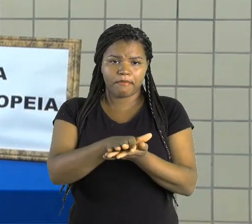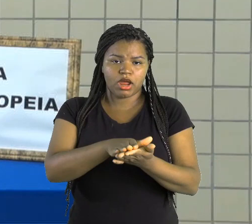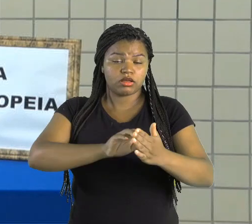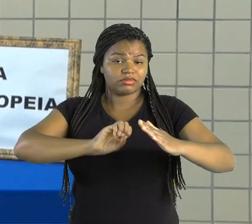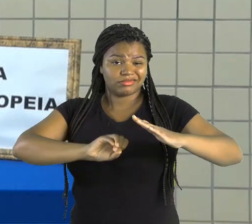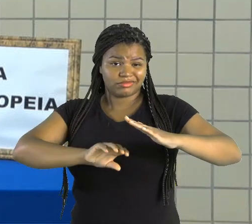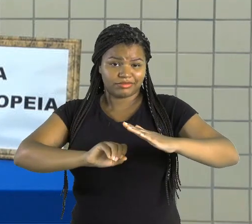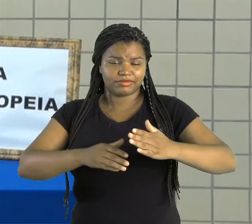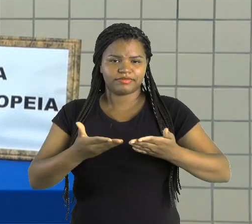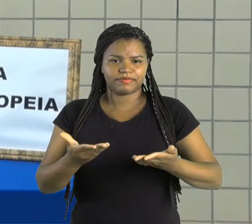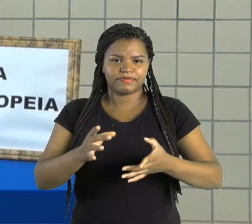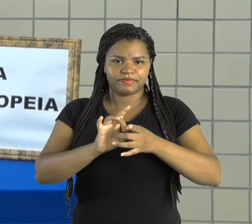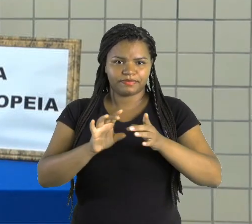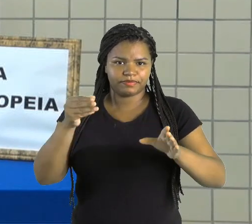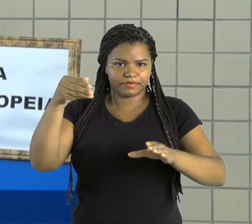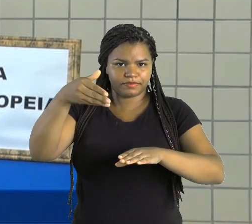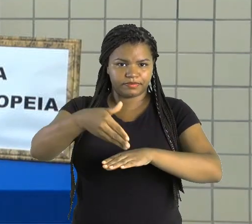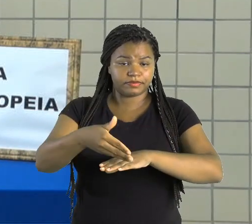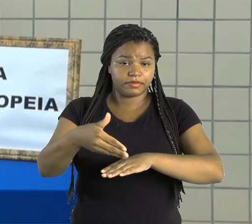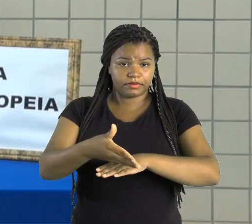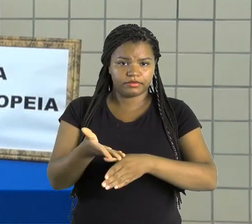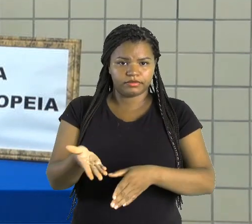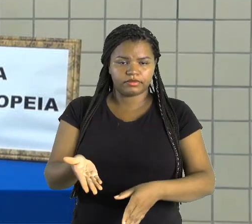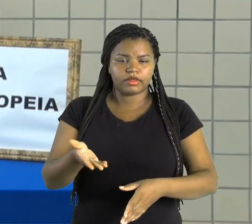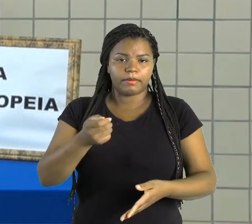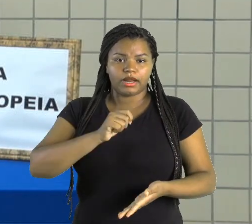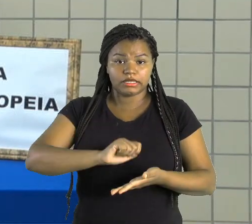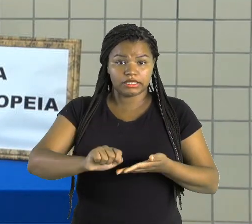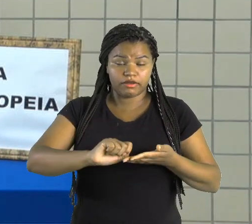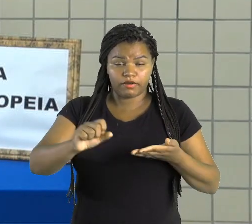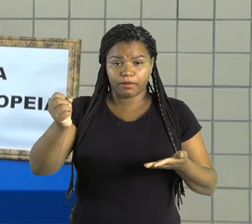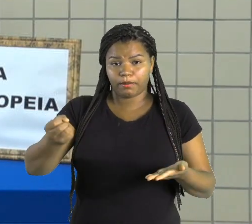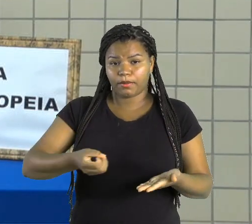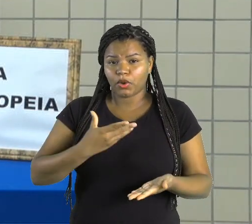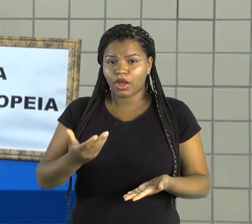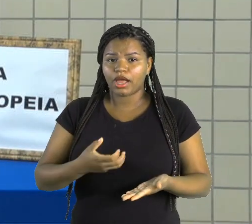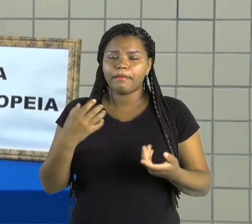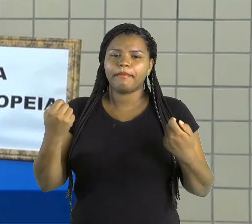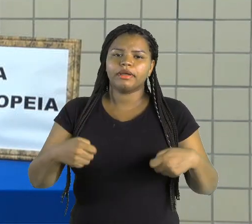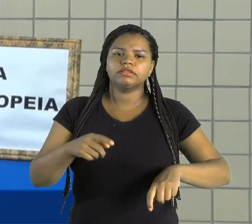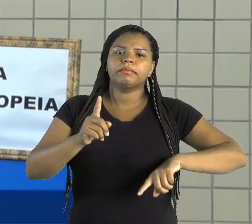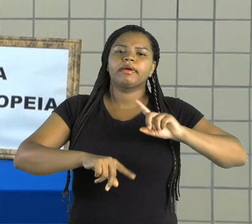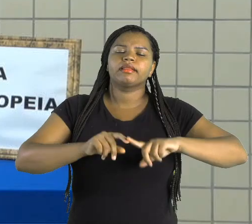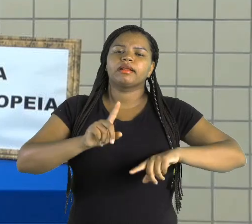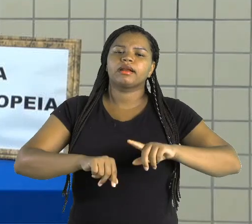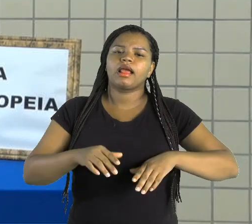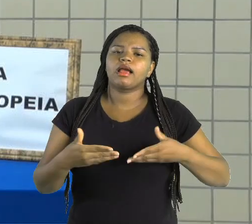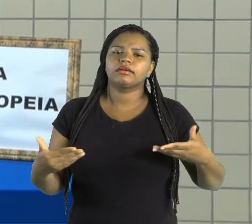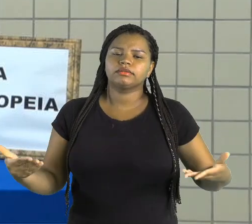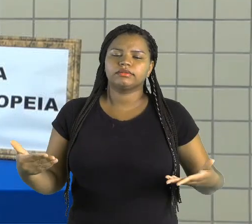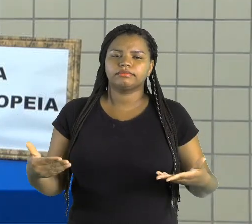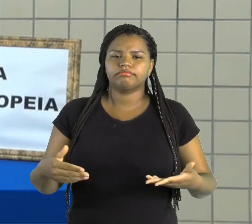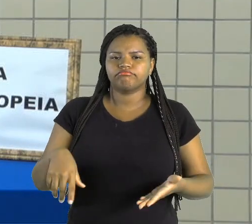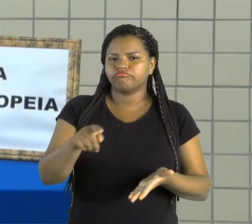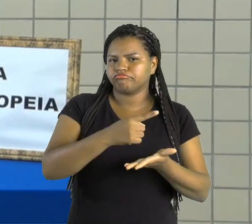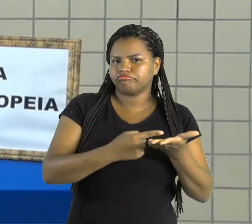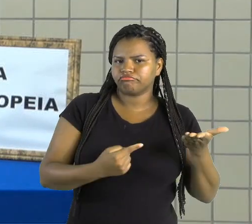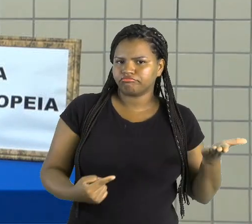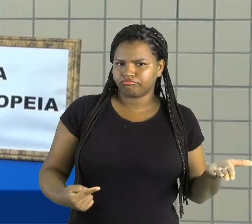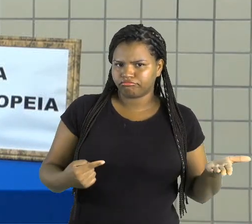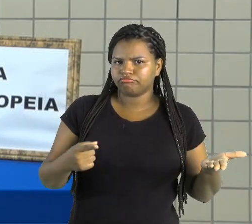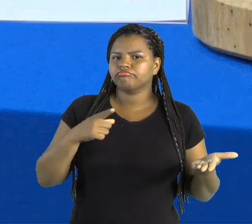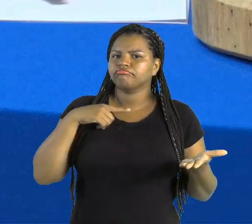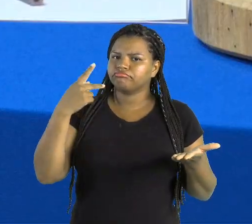Homeschool. E para a gente escrever esse poema, vocês vão precisar dos seguintes materiais. Um caderno, que você já